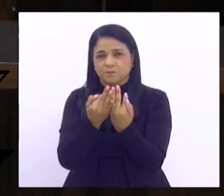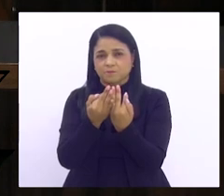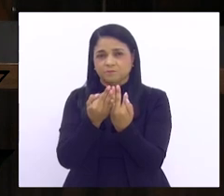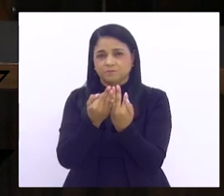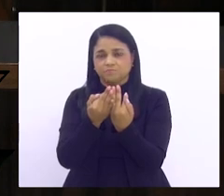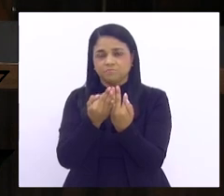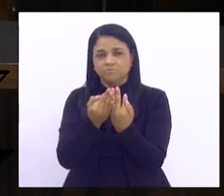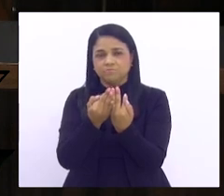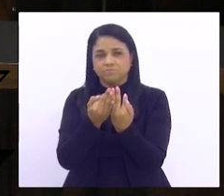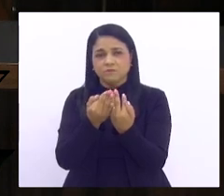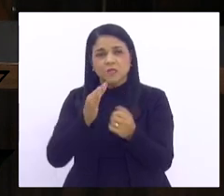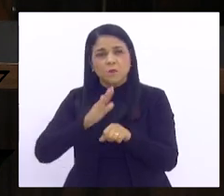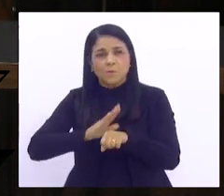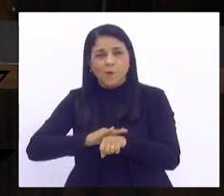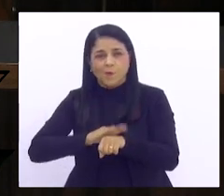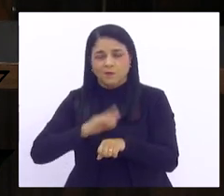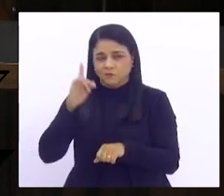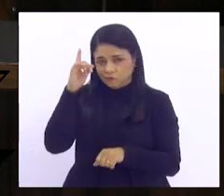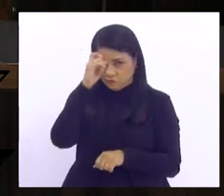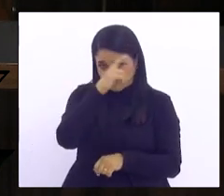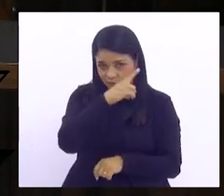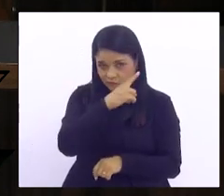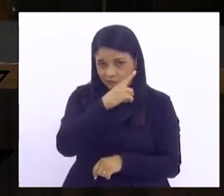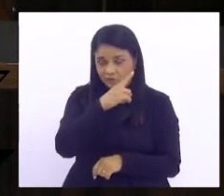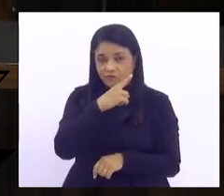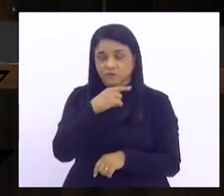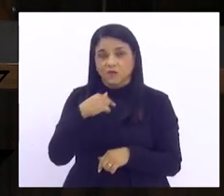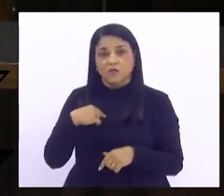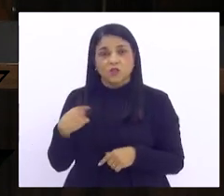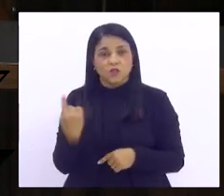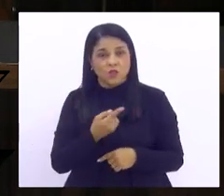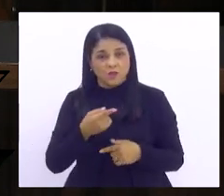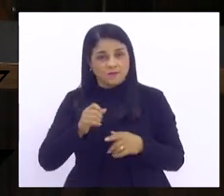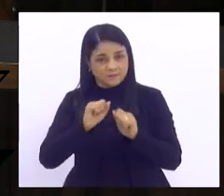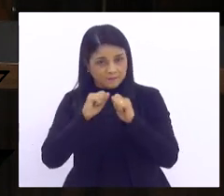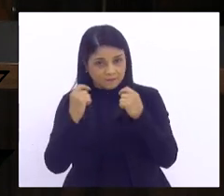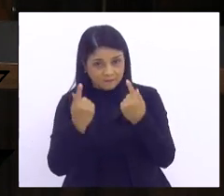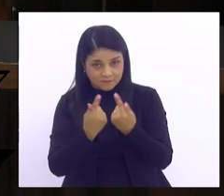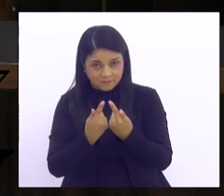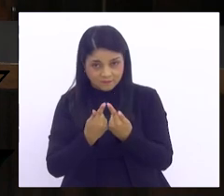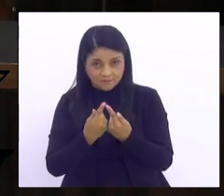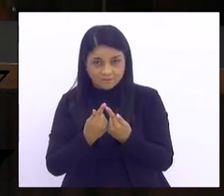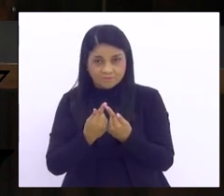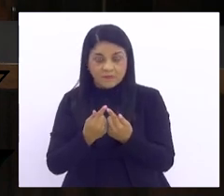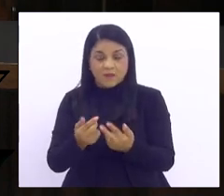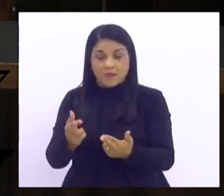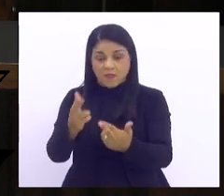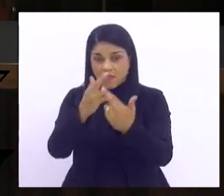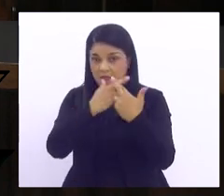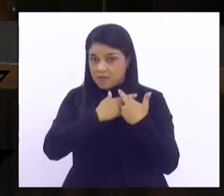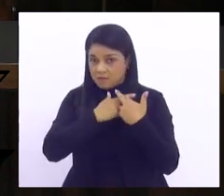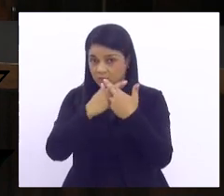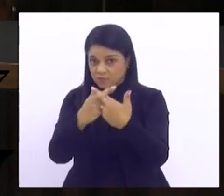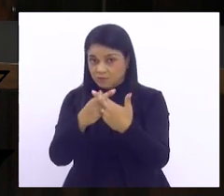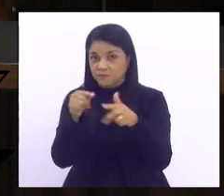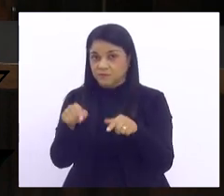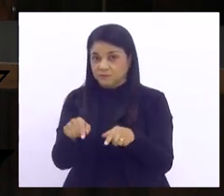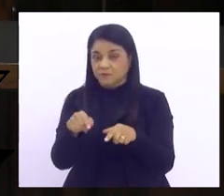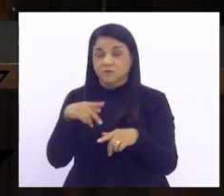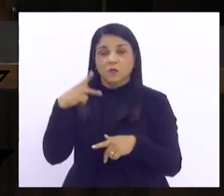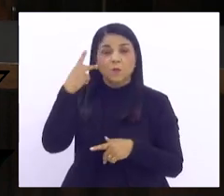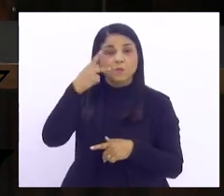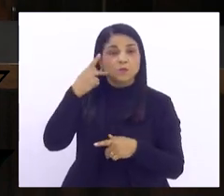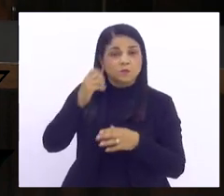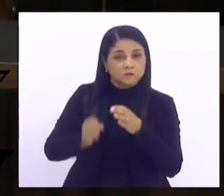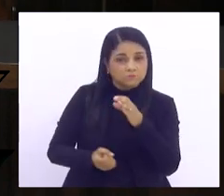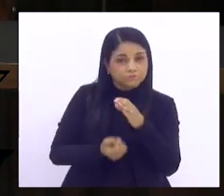em situações difíceis. Nós, aqui na Alerj, temos a responsabilidade de criar políticas